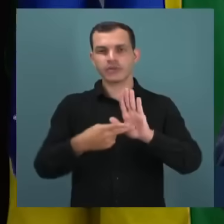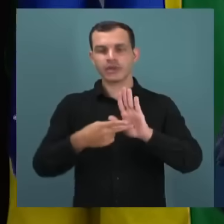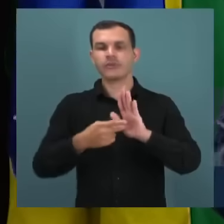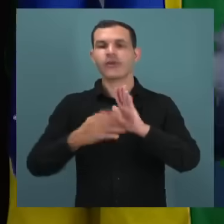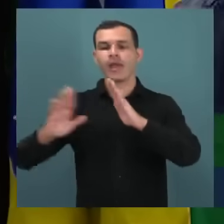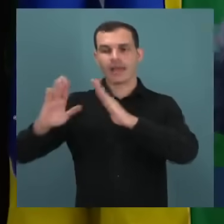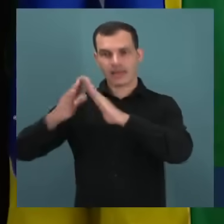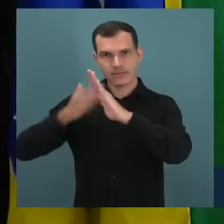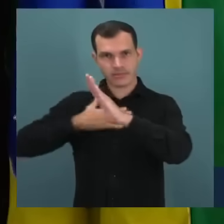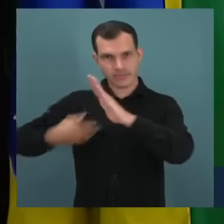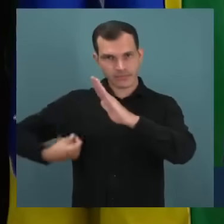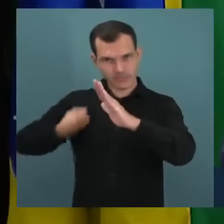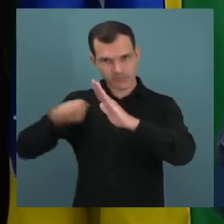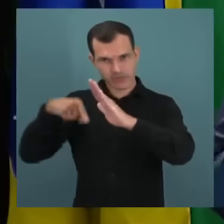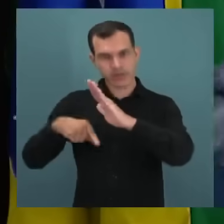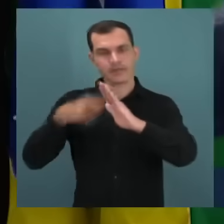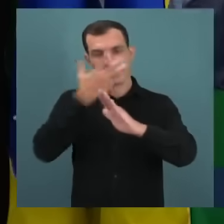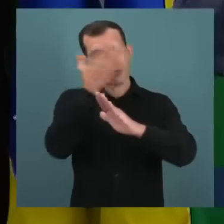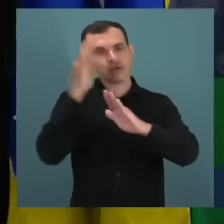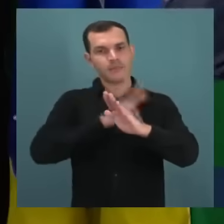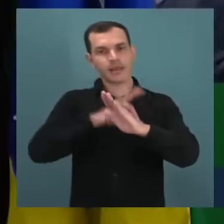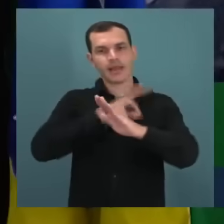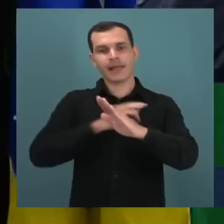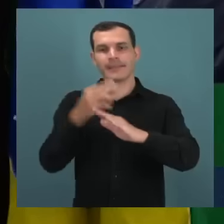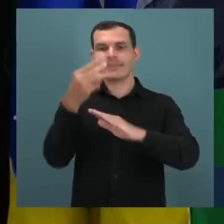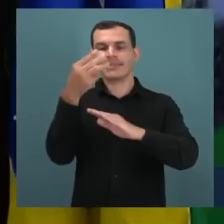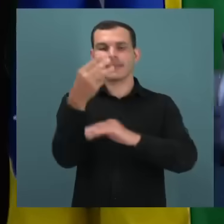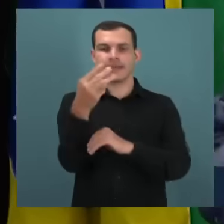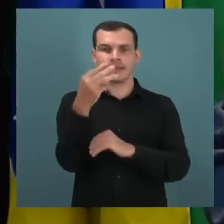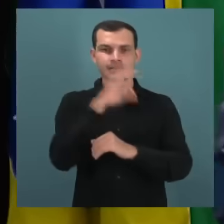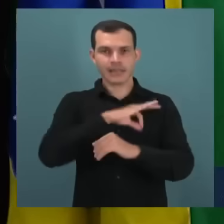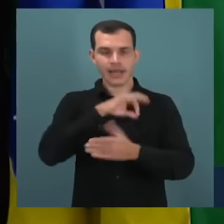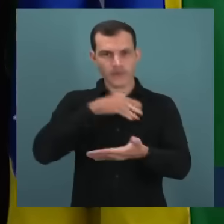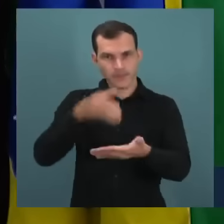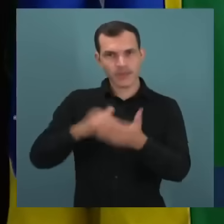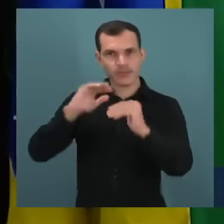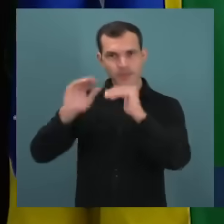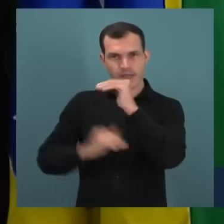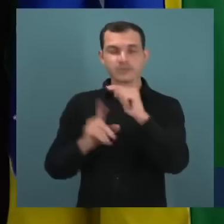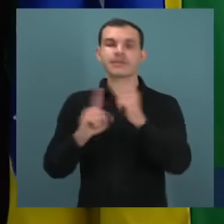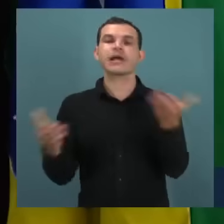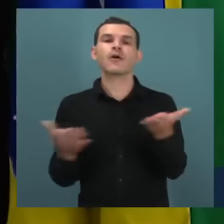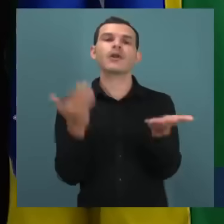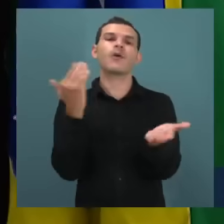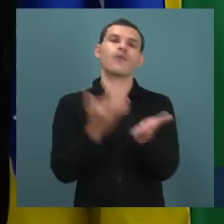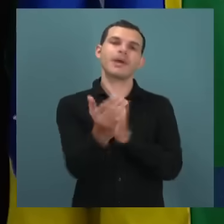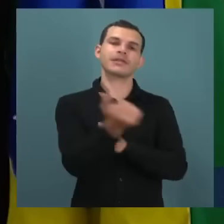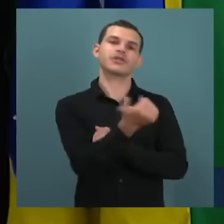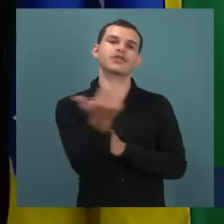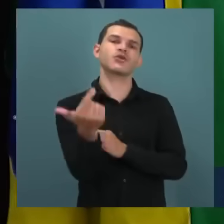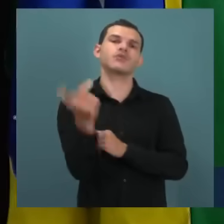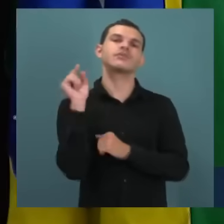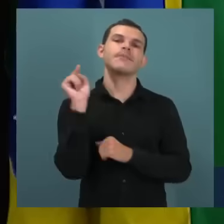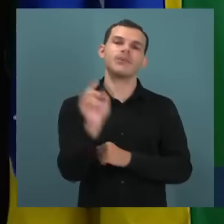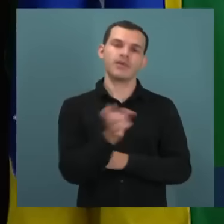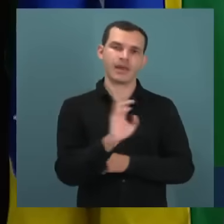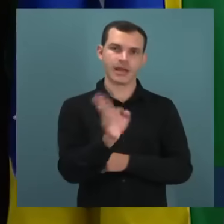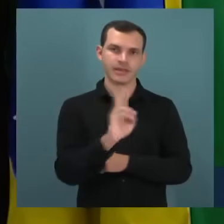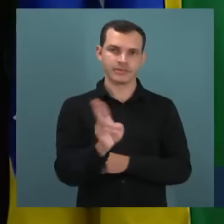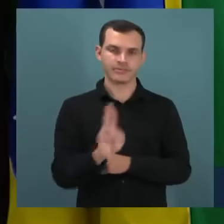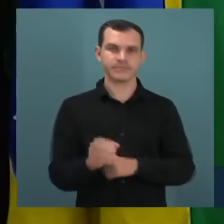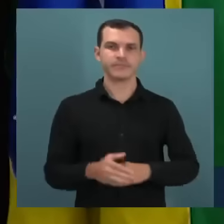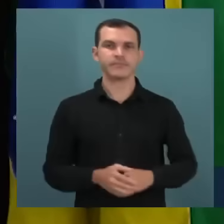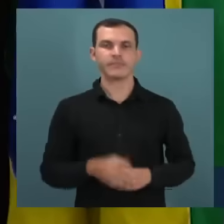renda, menos de 3 salários mínimos. Vamos começar a financiar agora R$12 mil. Quanto isso significa do PEA, da população